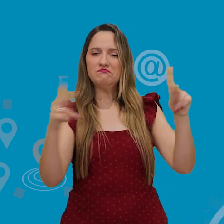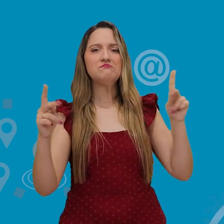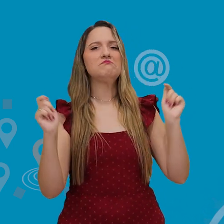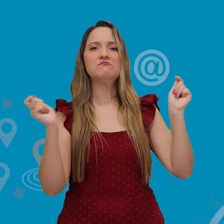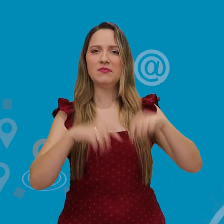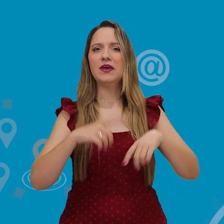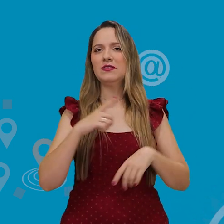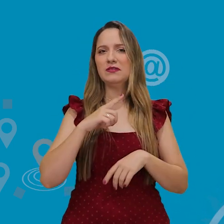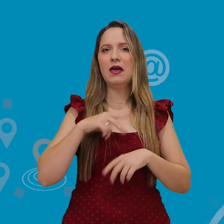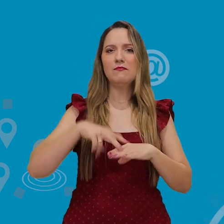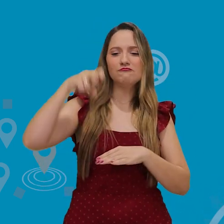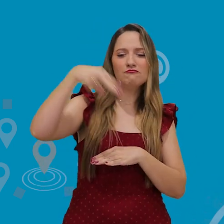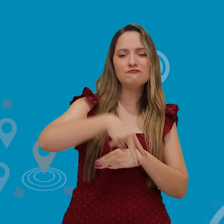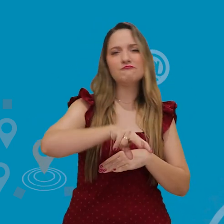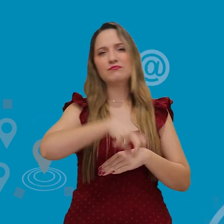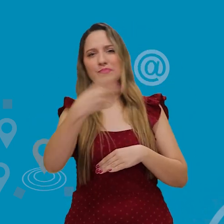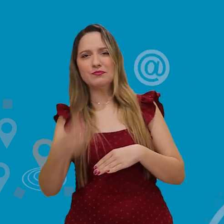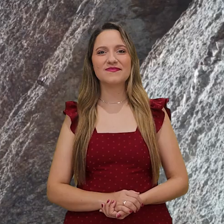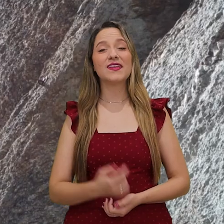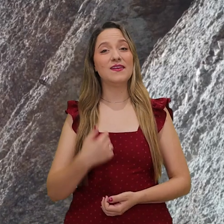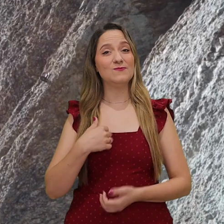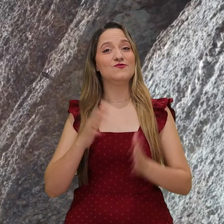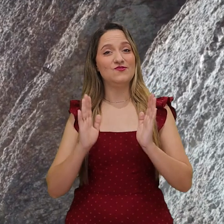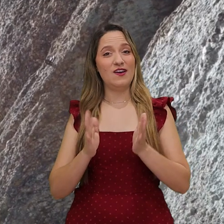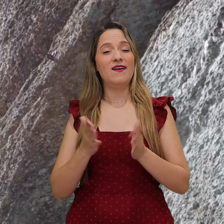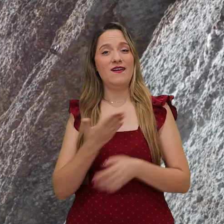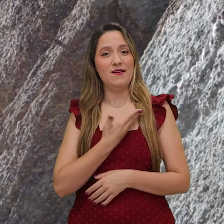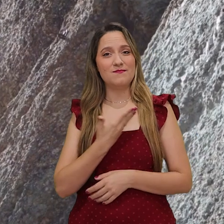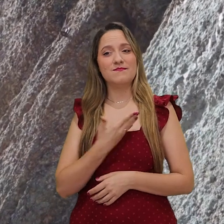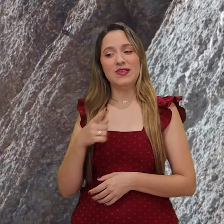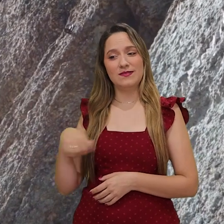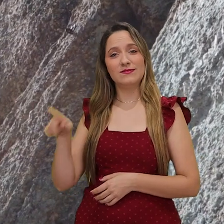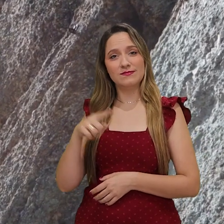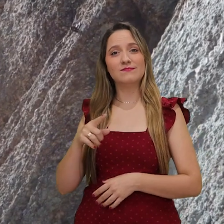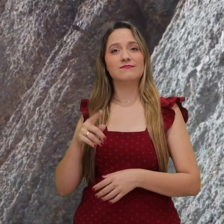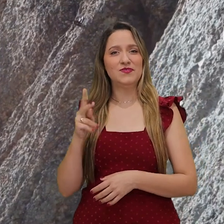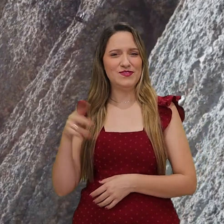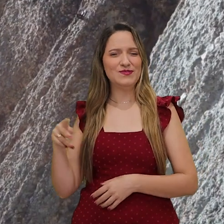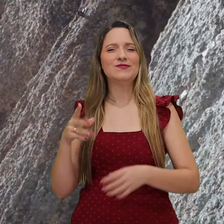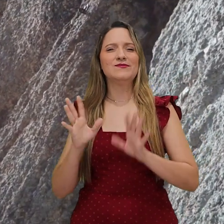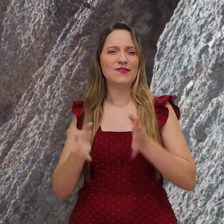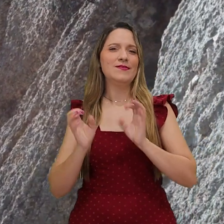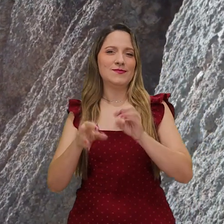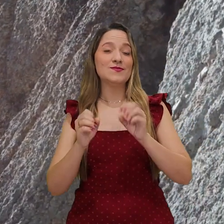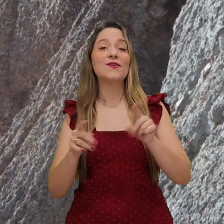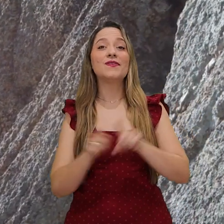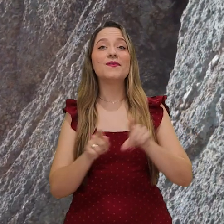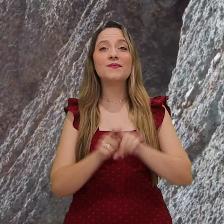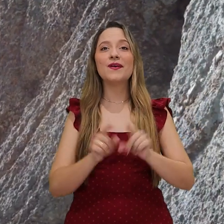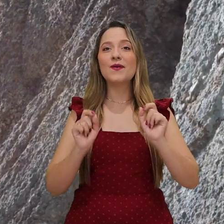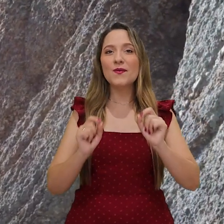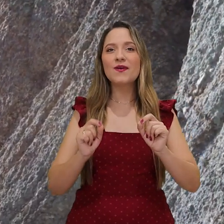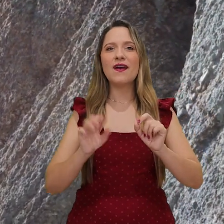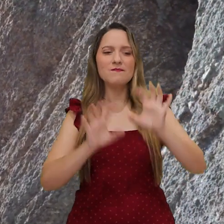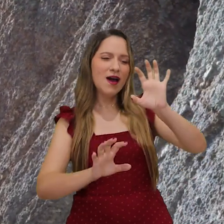tive algumas colegas, né, que tiveram experiências até com a prática de rapel e da tirolesa em escolas, né,